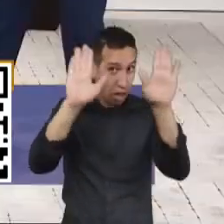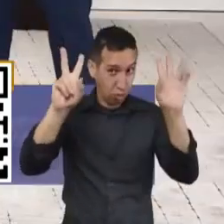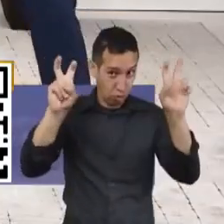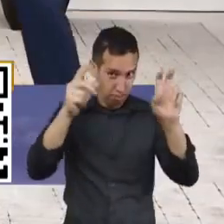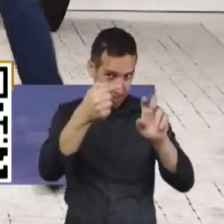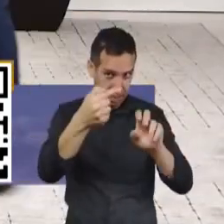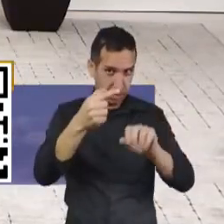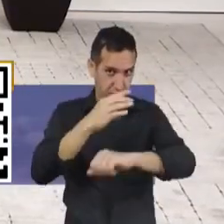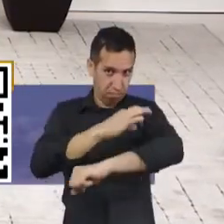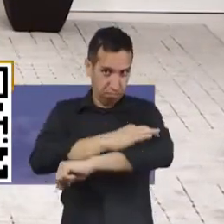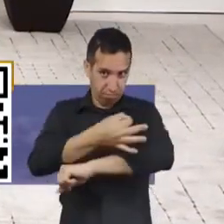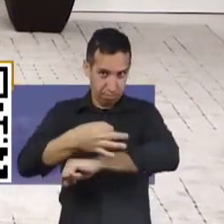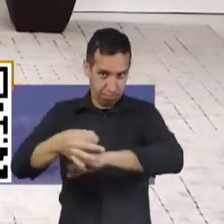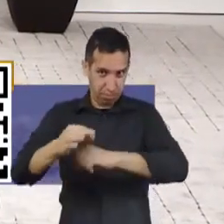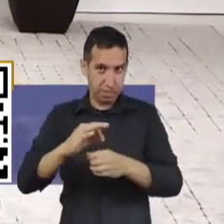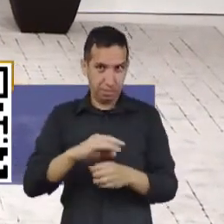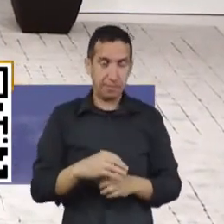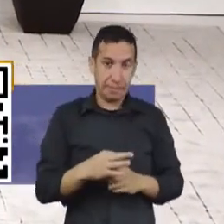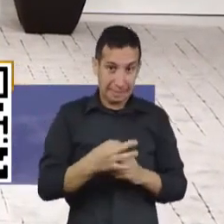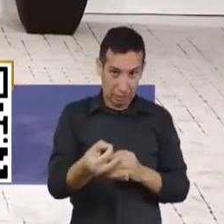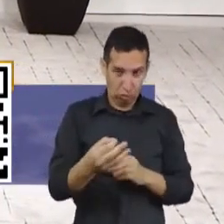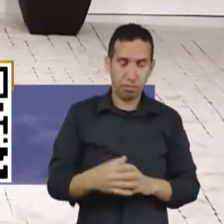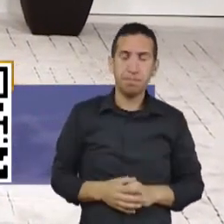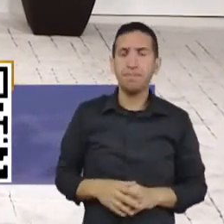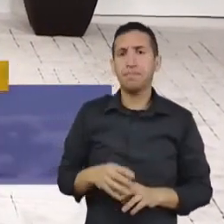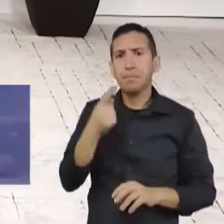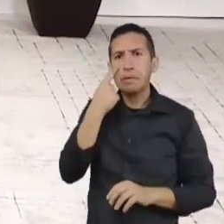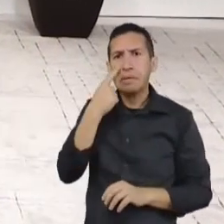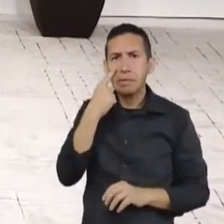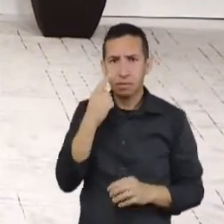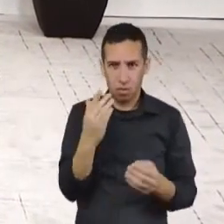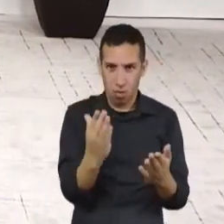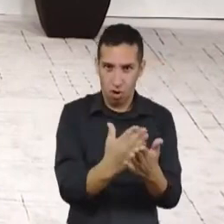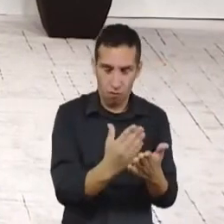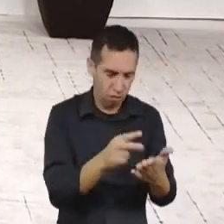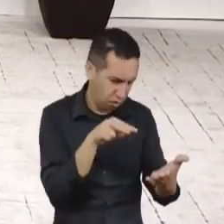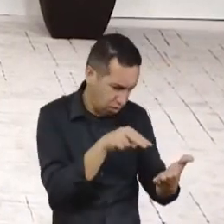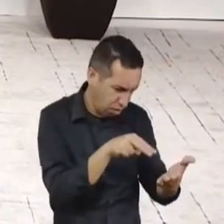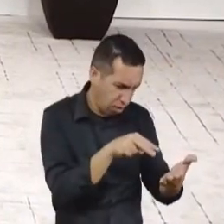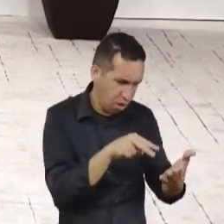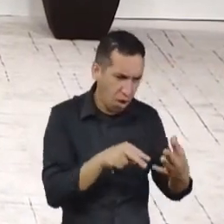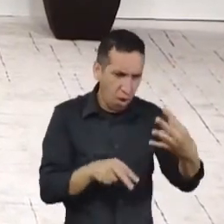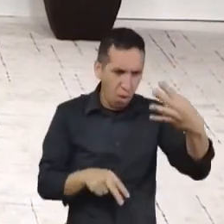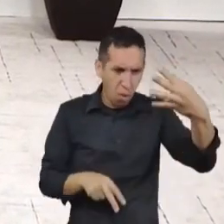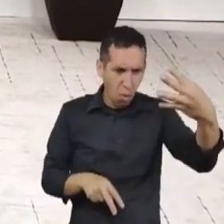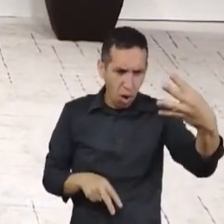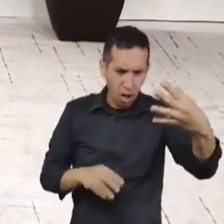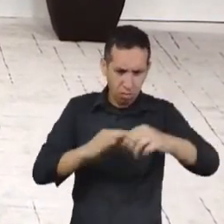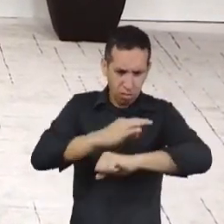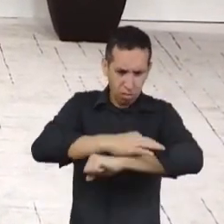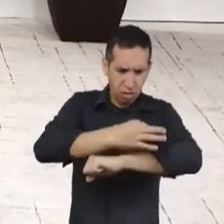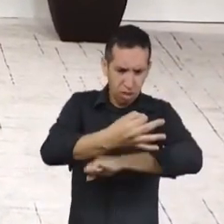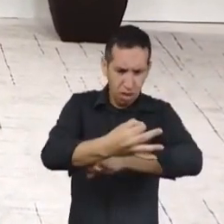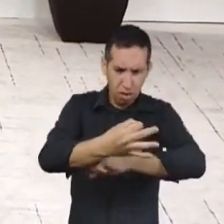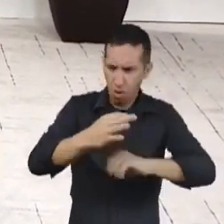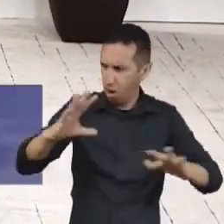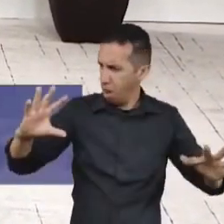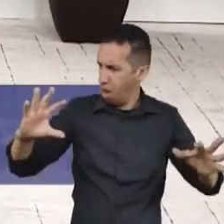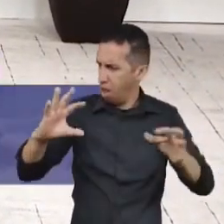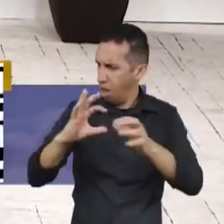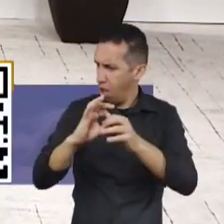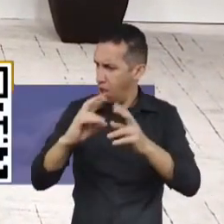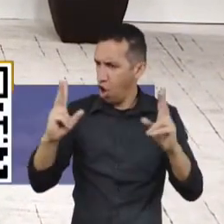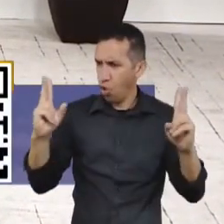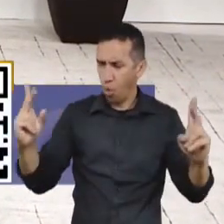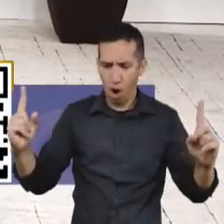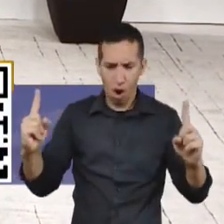selos é bom olhando aqui para o nosso manual você vai para o quarto selo e o cavalo amarelo que é